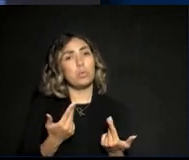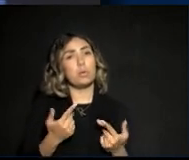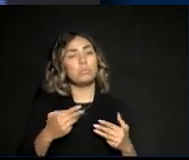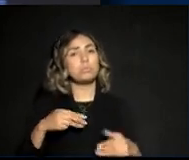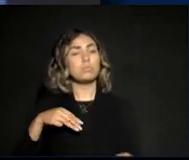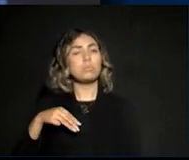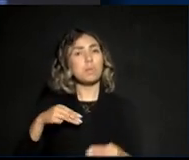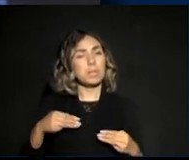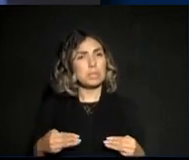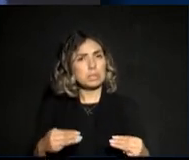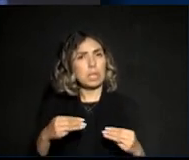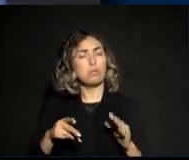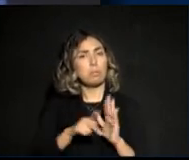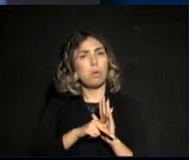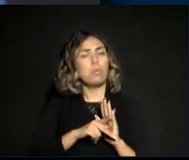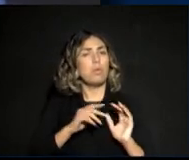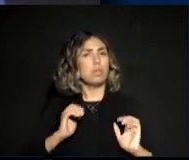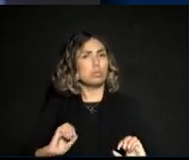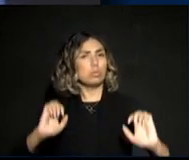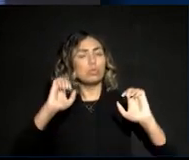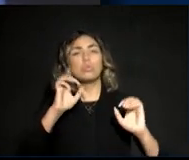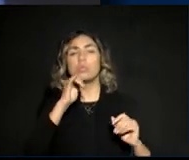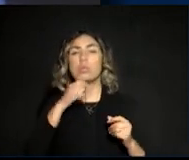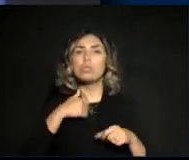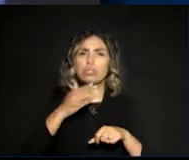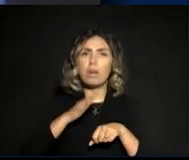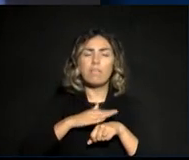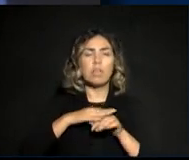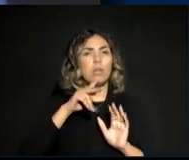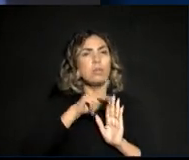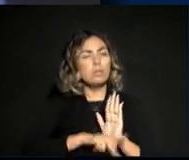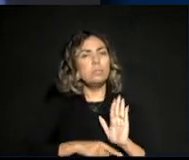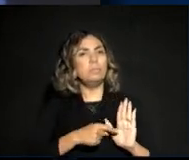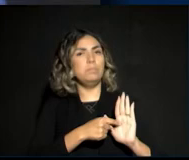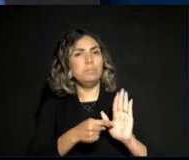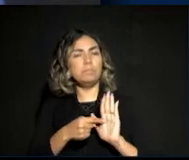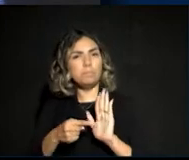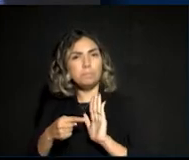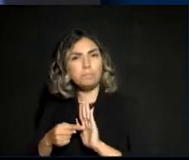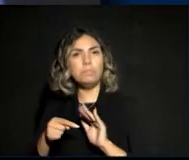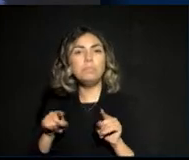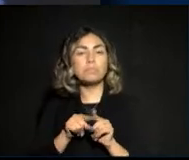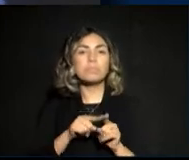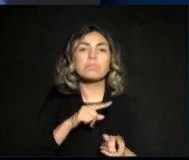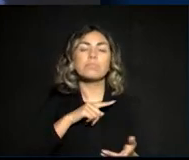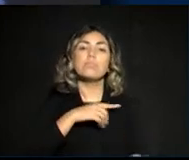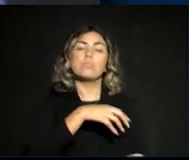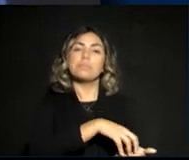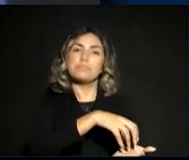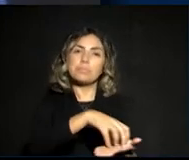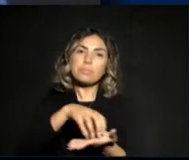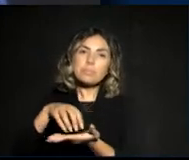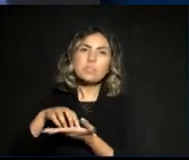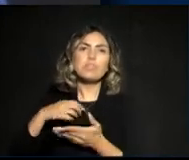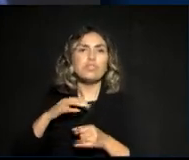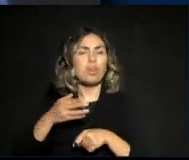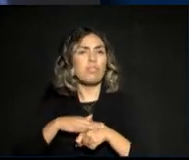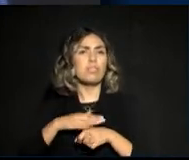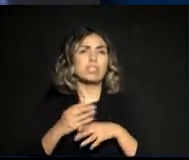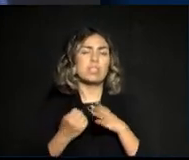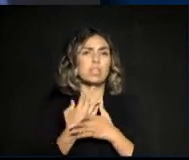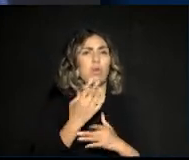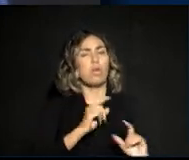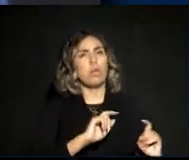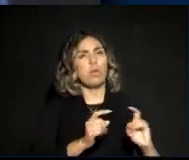estrutura né quantos roadshows nós fizemos apresentando os nossos projetos com com quantas agências de rating nós fizemos reuniões